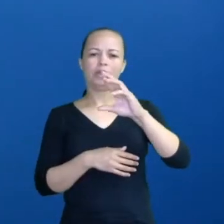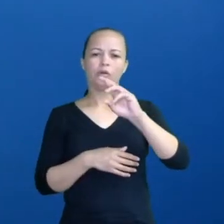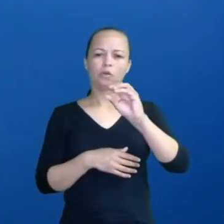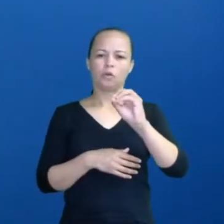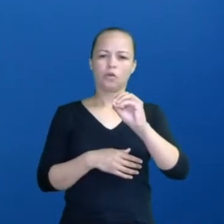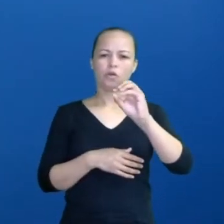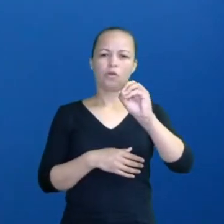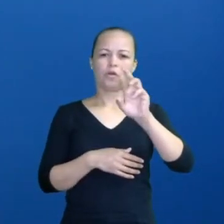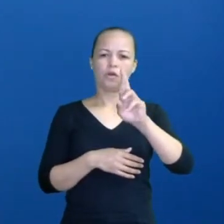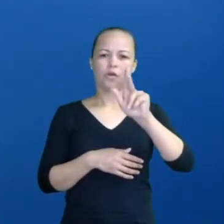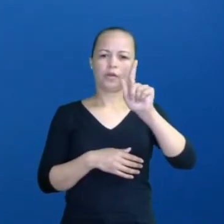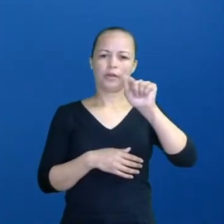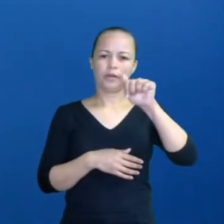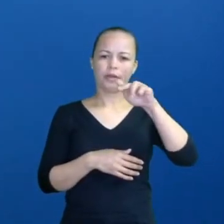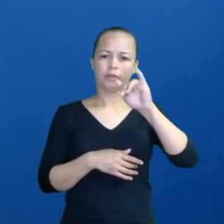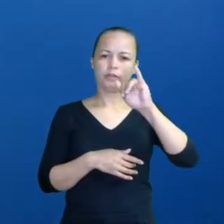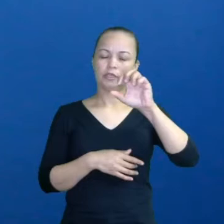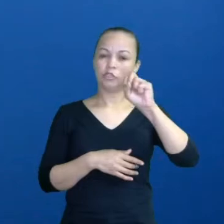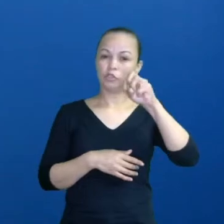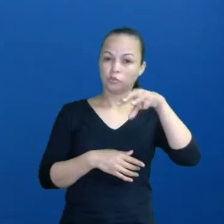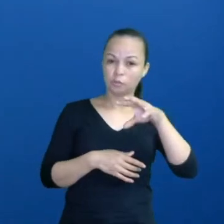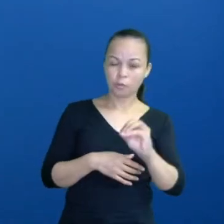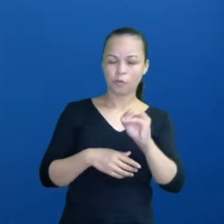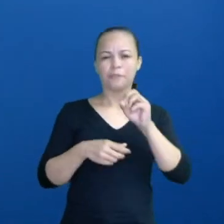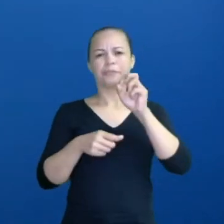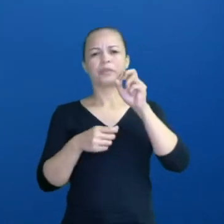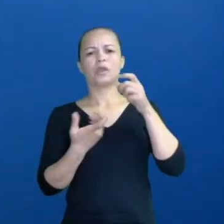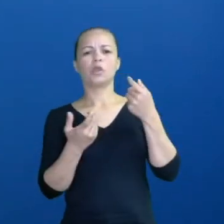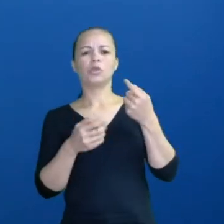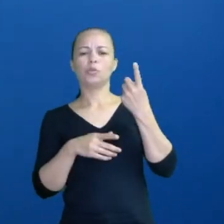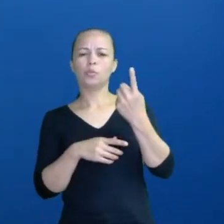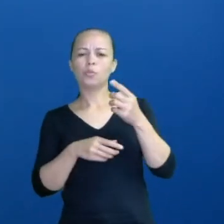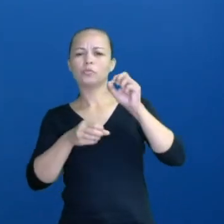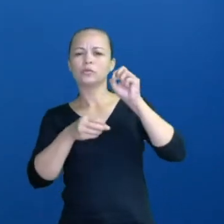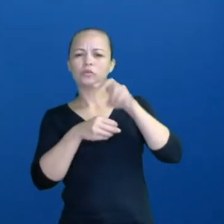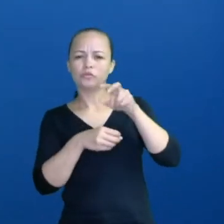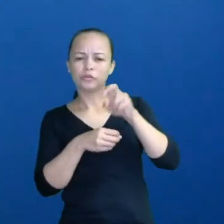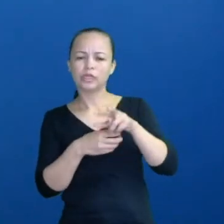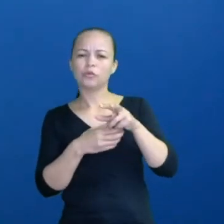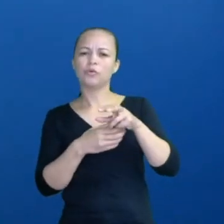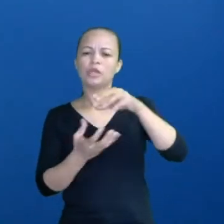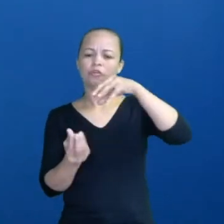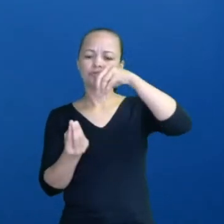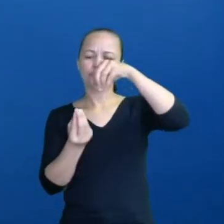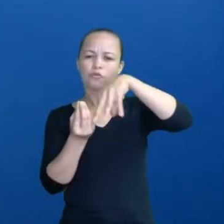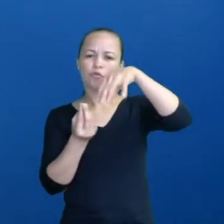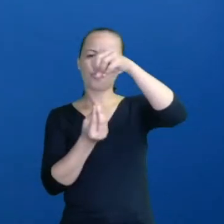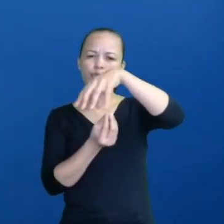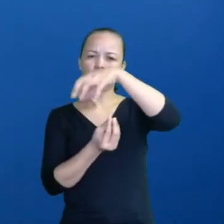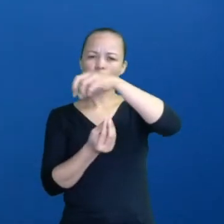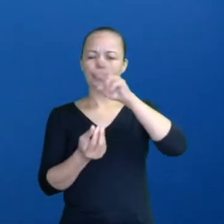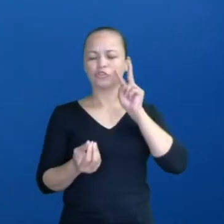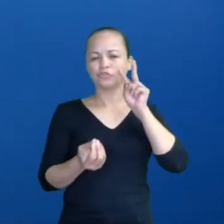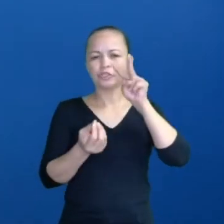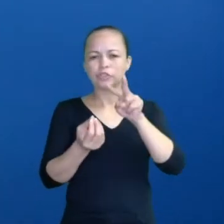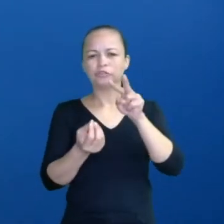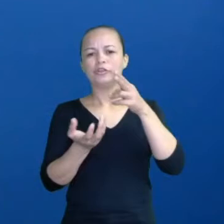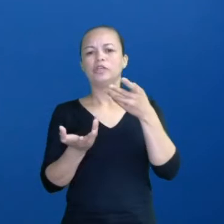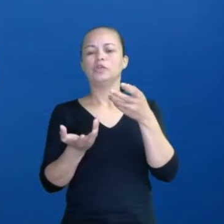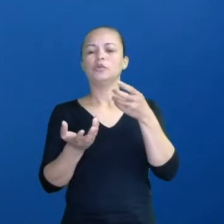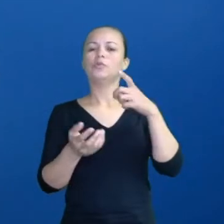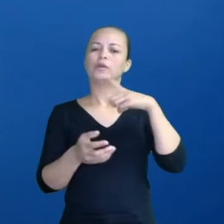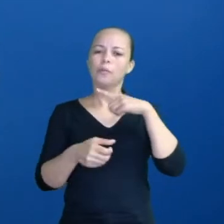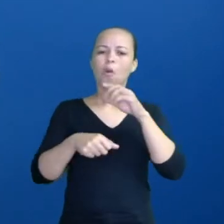e um deles, né, são os vírus. A gente viu, né, em fungos que os fungos podem causar algumas doenças e agora nós vamos